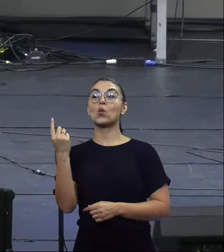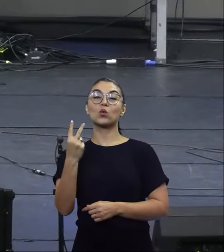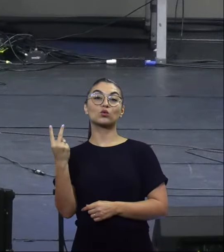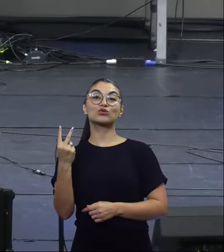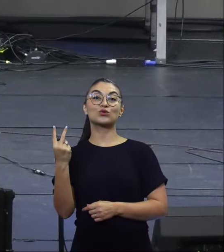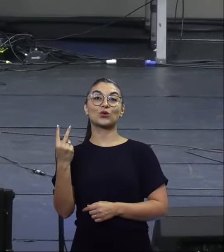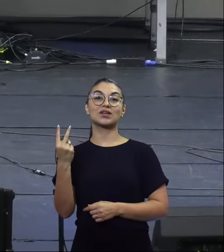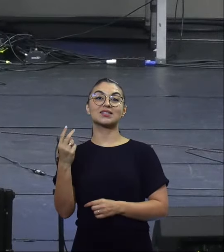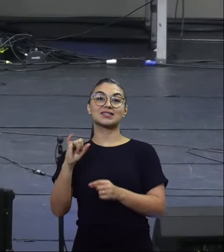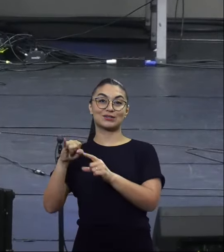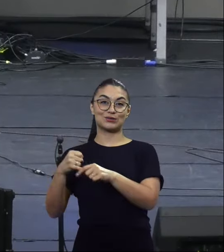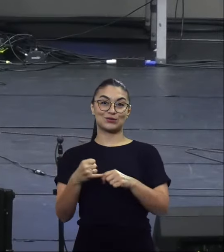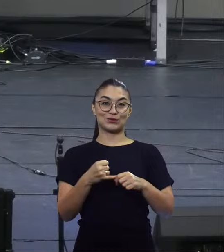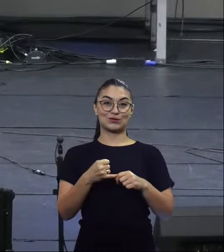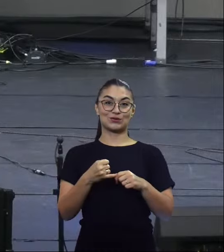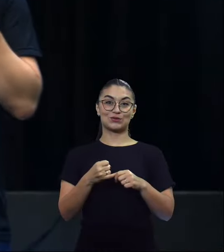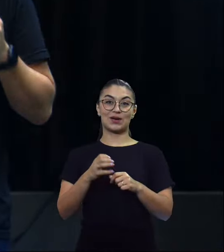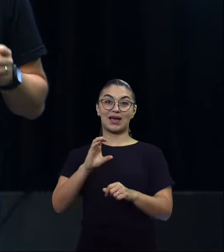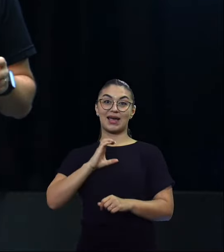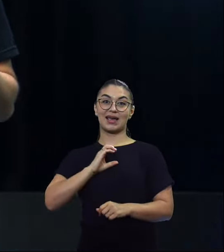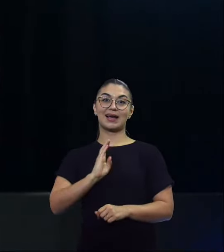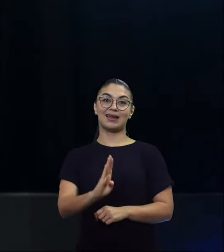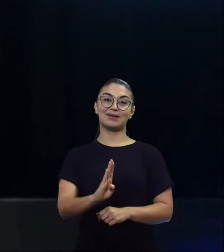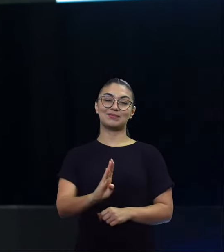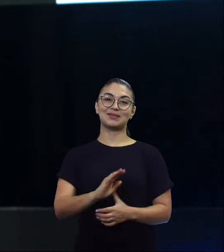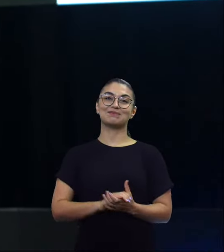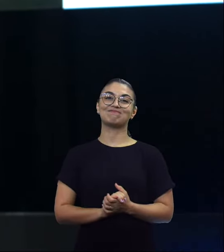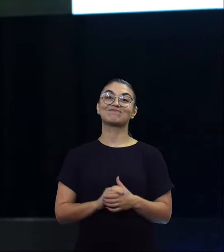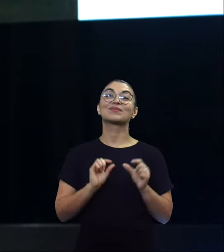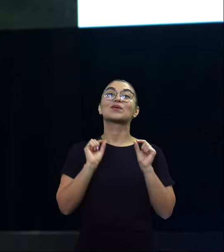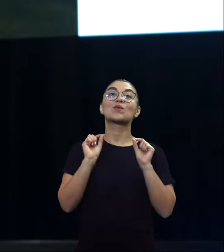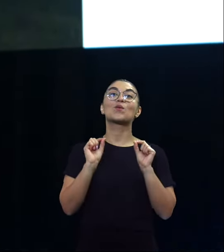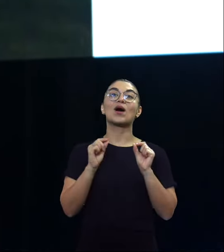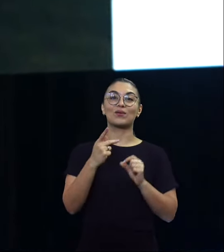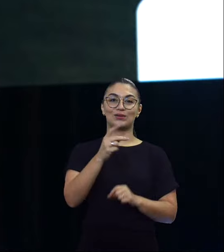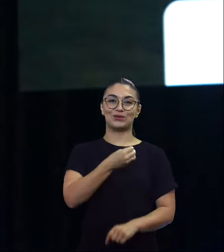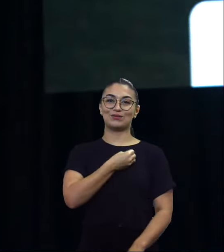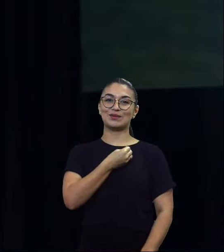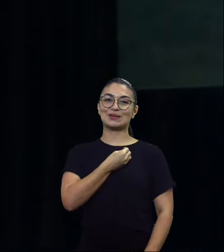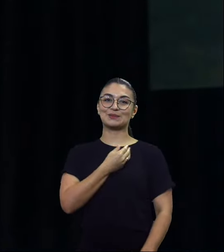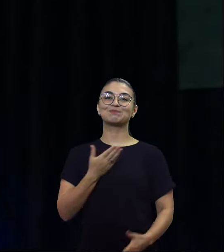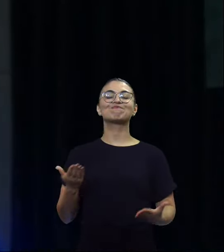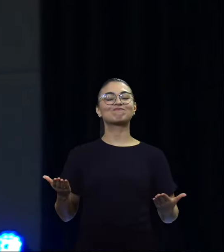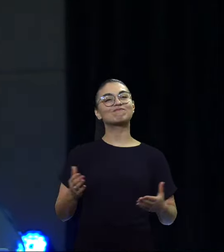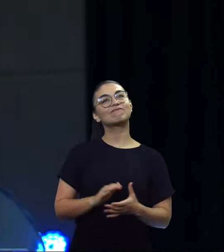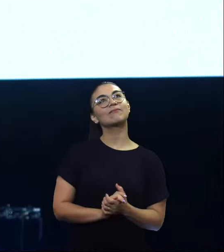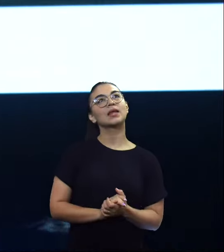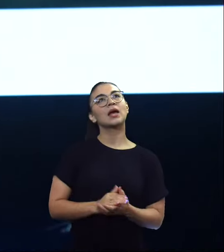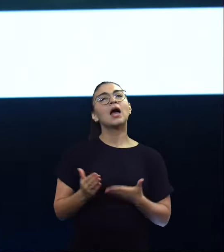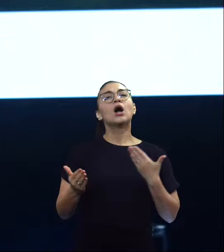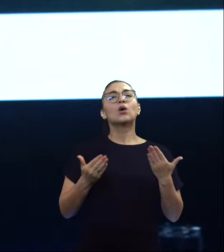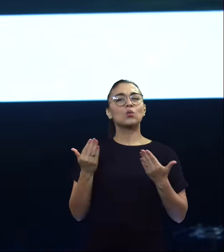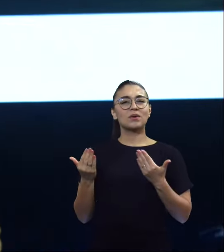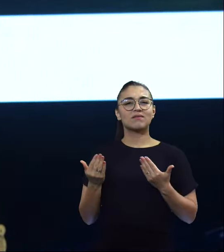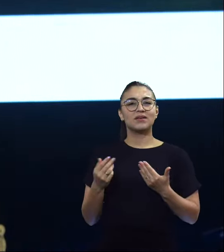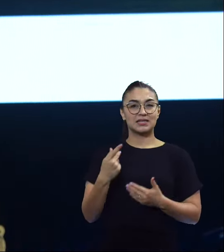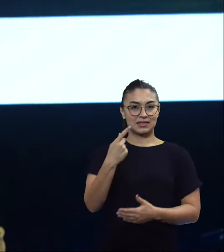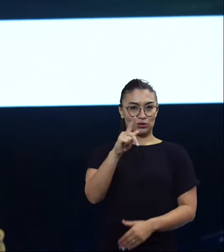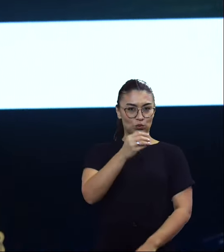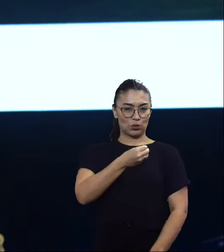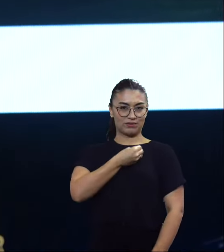nossos desafios. Alguma vez na tua vida, você já orou por alguma coisa bem difícil para